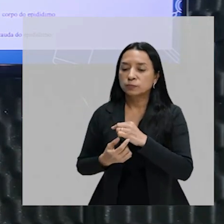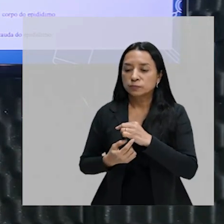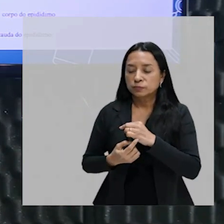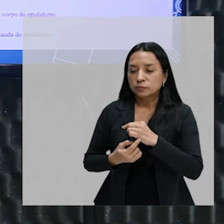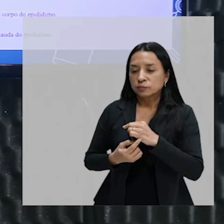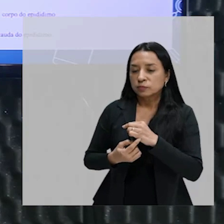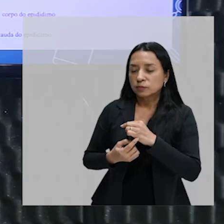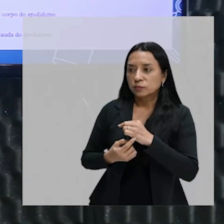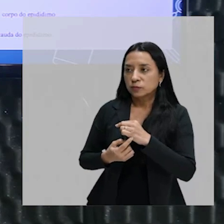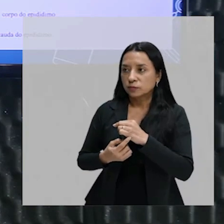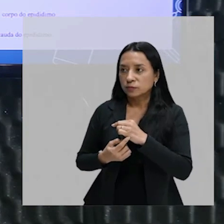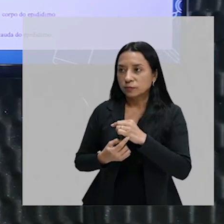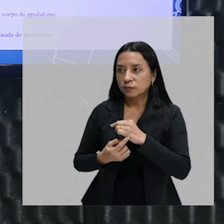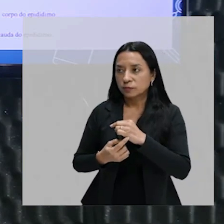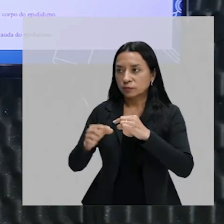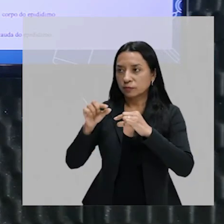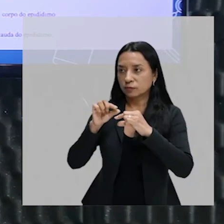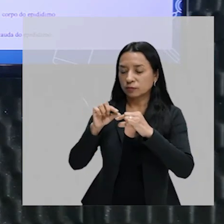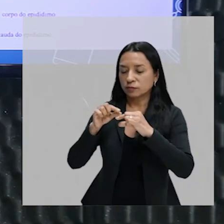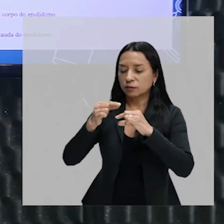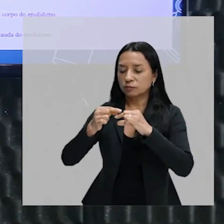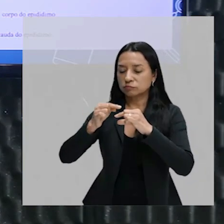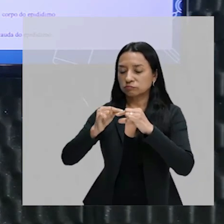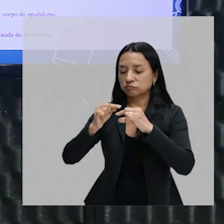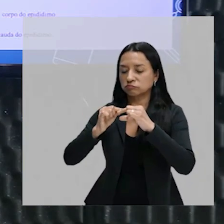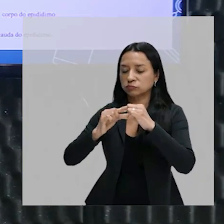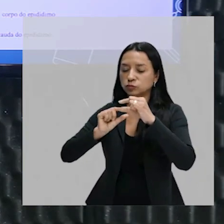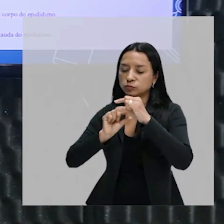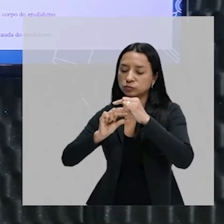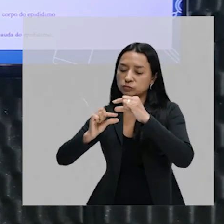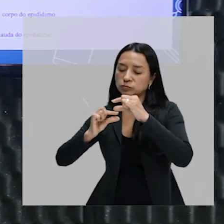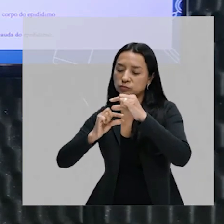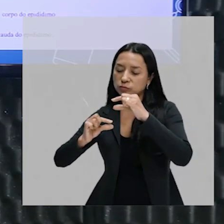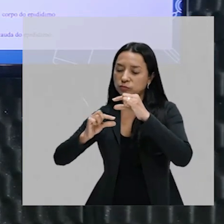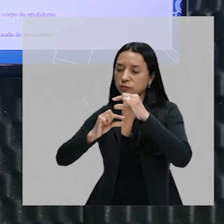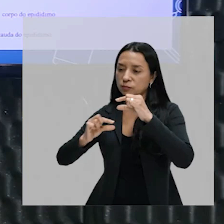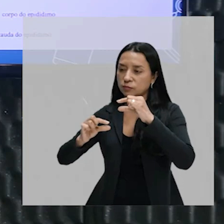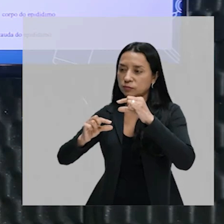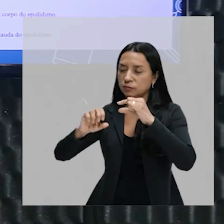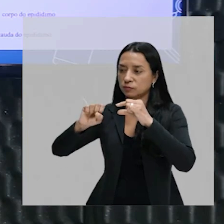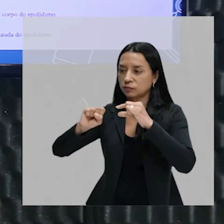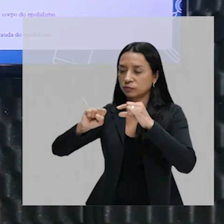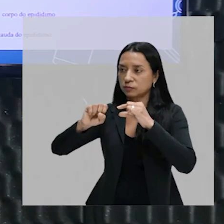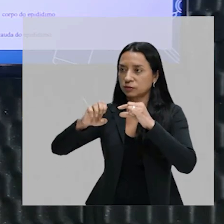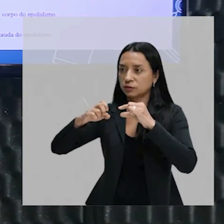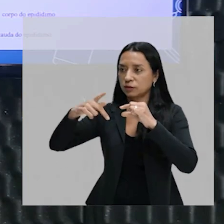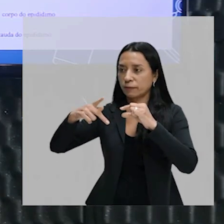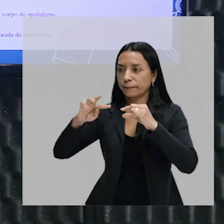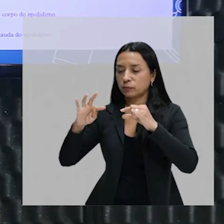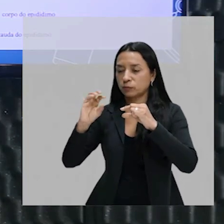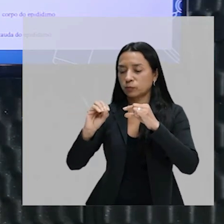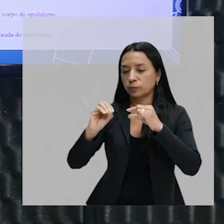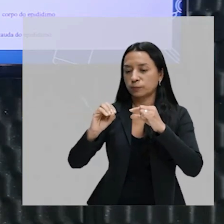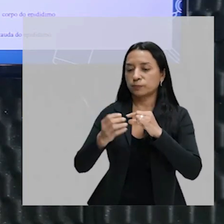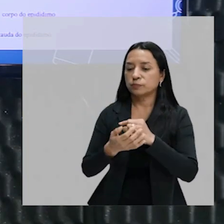entre um lóbulo e outro nós vamos ter as separações são chamados de septo Ok